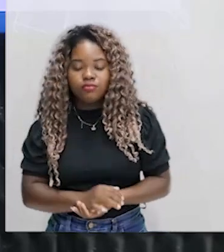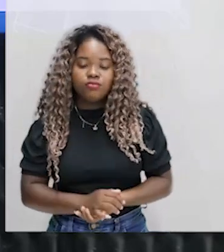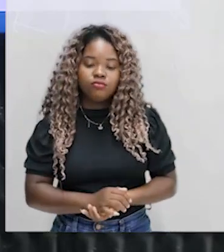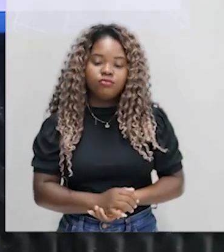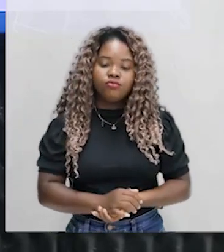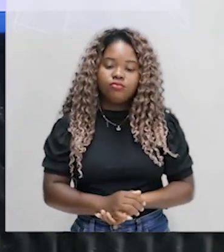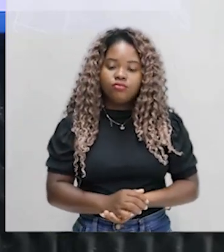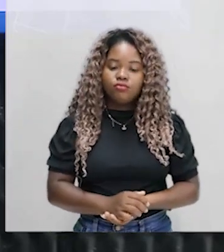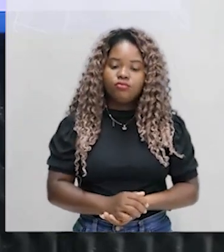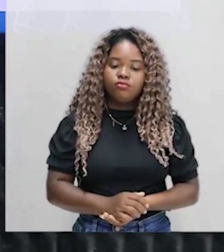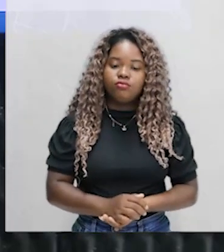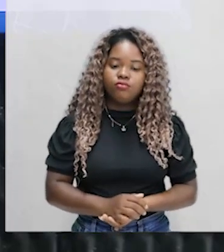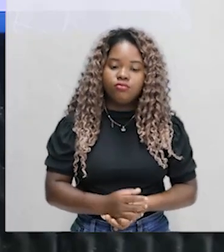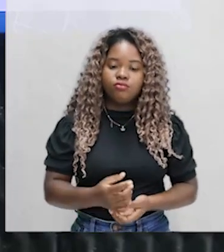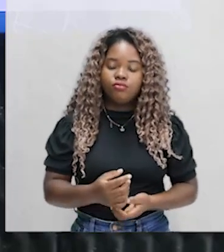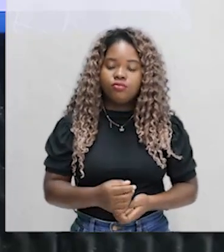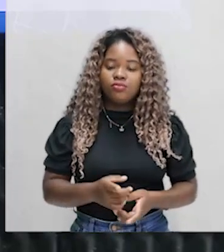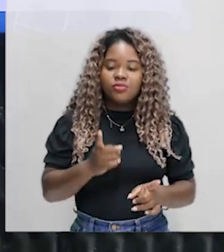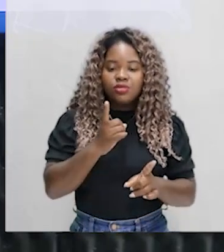encontramos